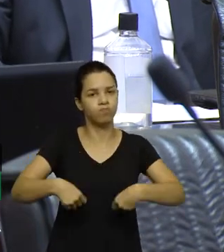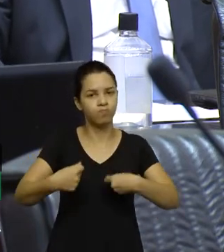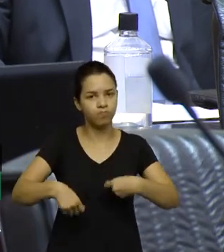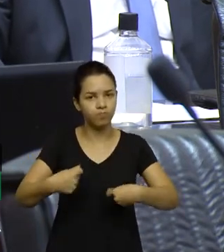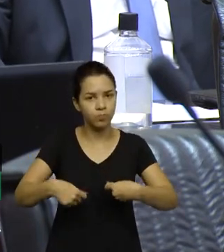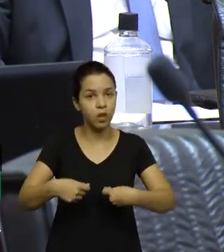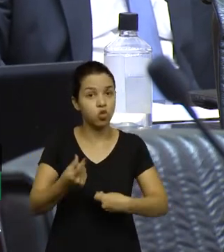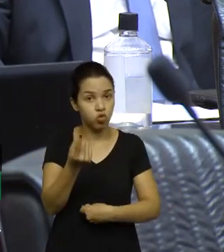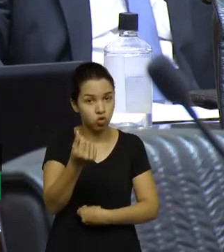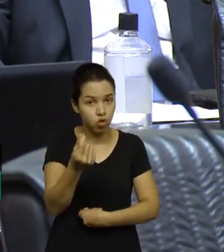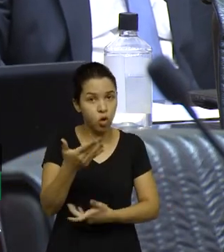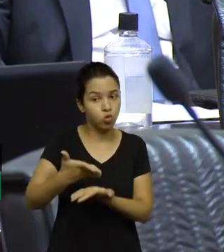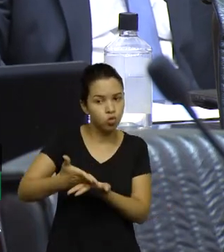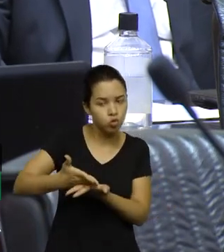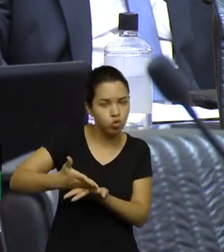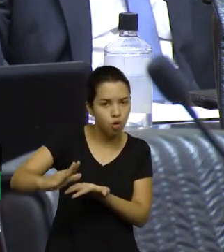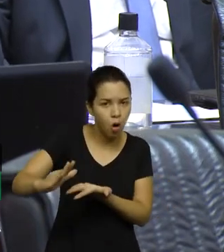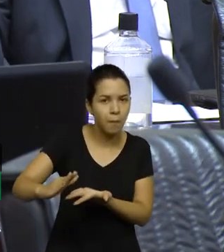dinheiro que